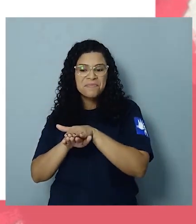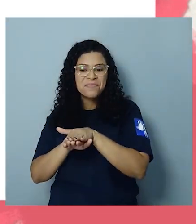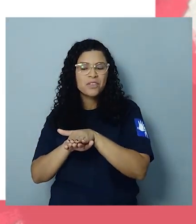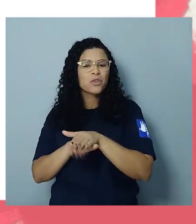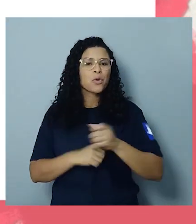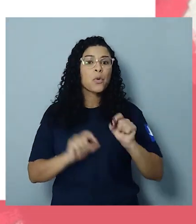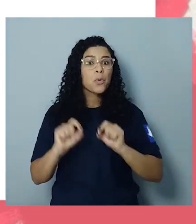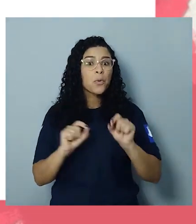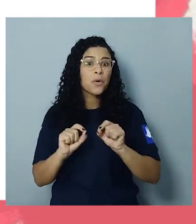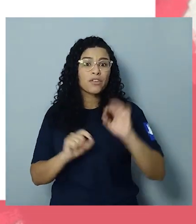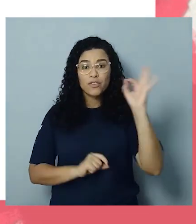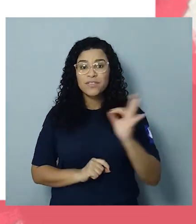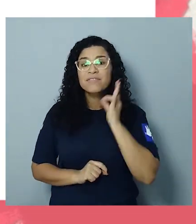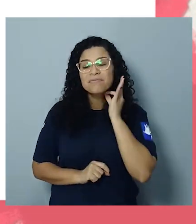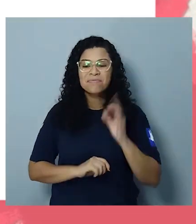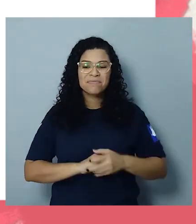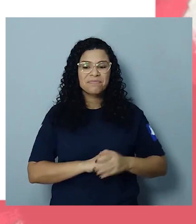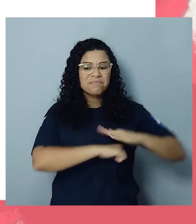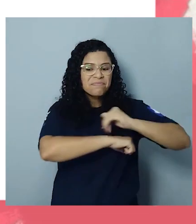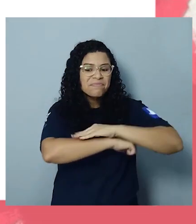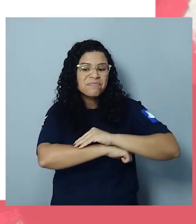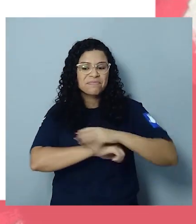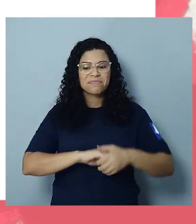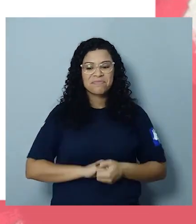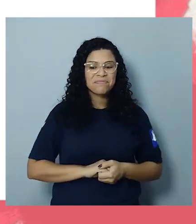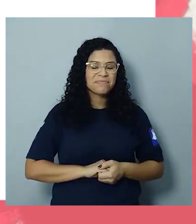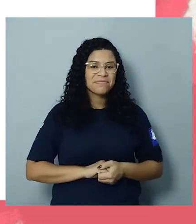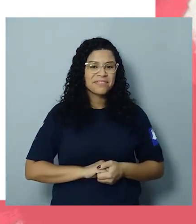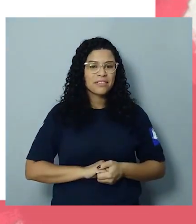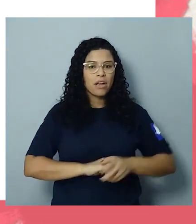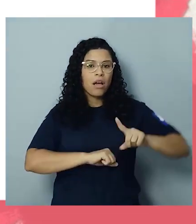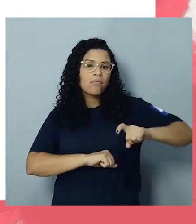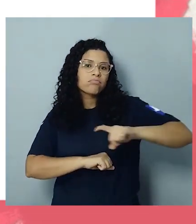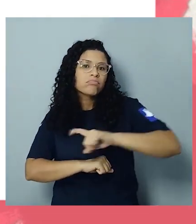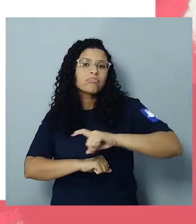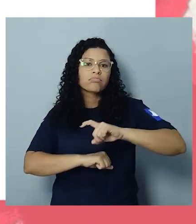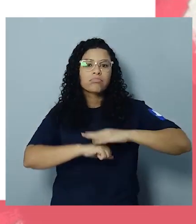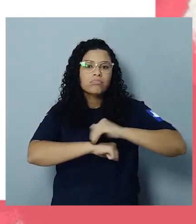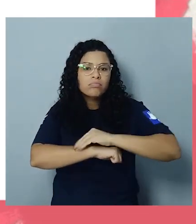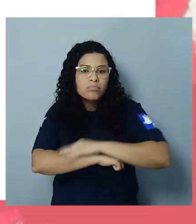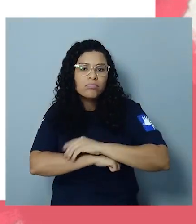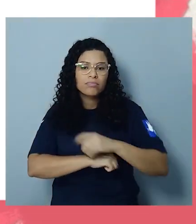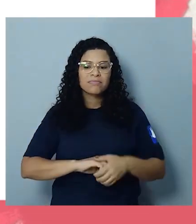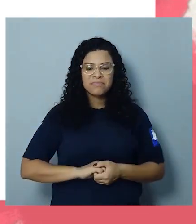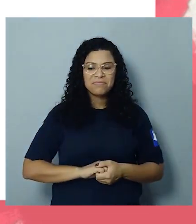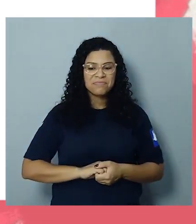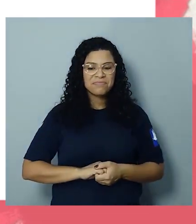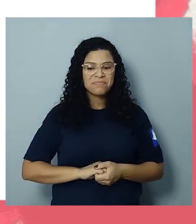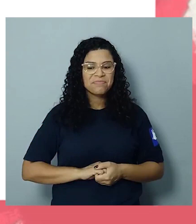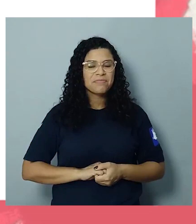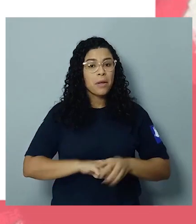Joaninha abelha Mariposa e Libélula os que rastejam lesma caracol e minhoca os que andam com suas Patinhas